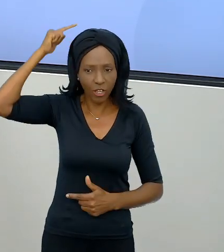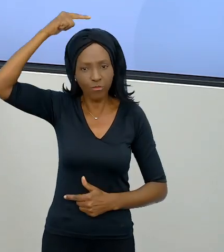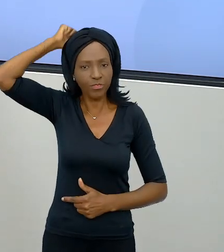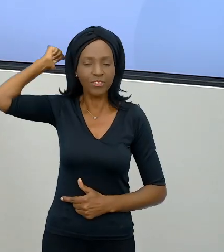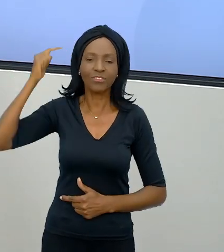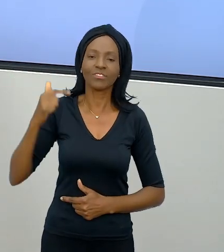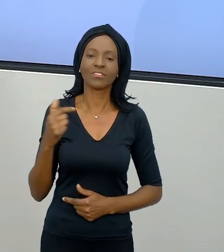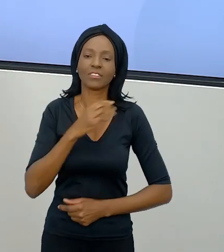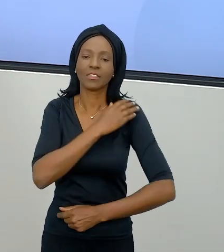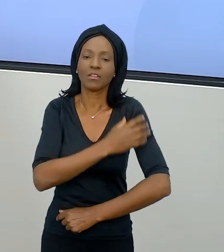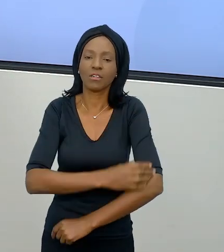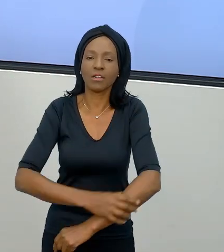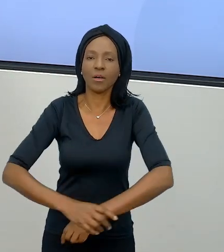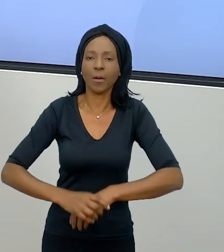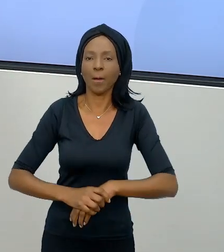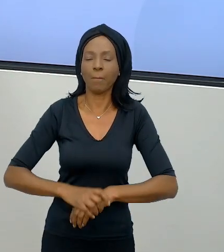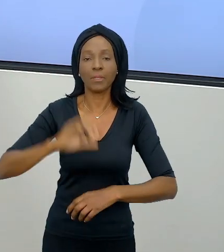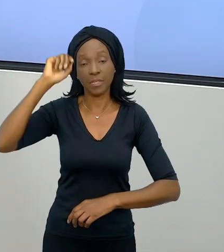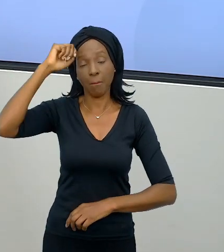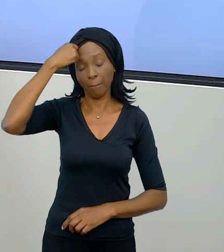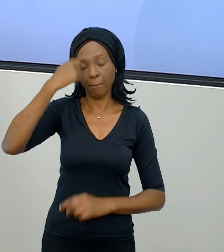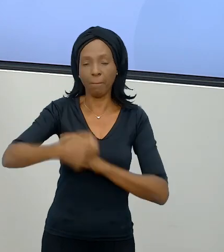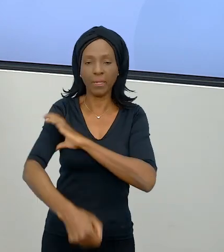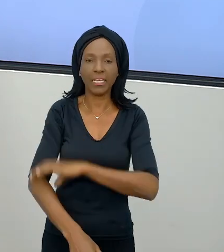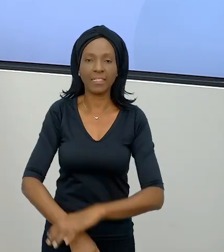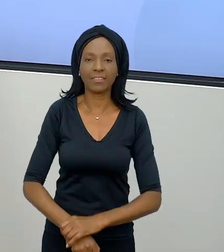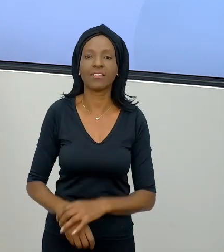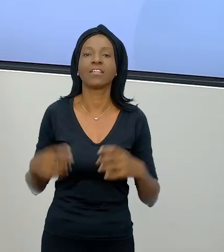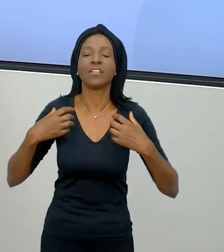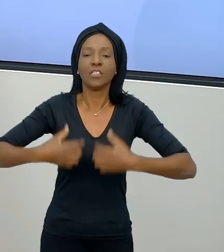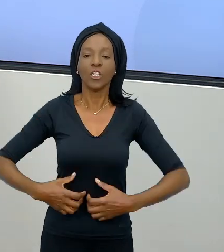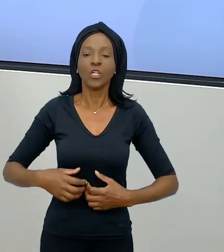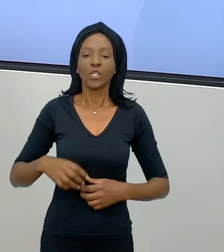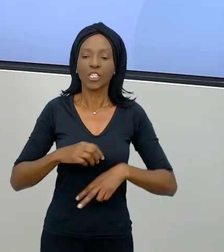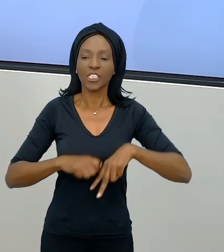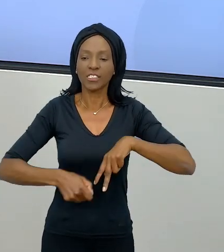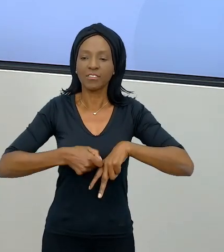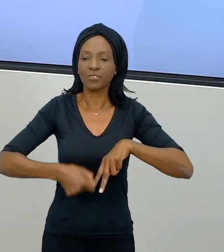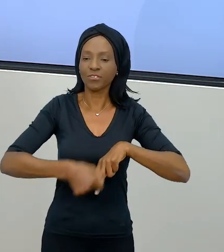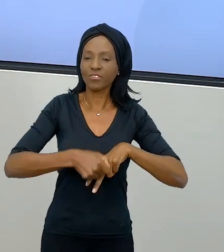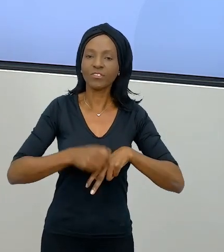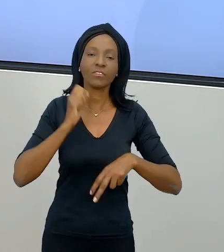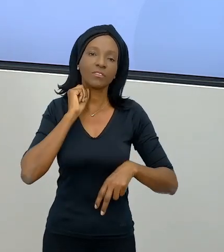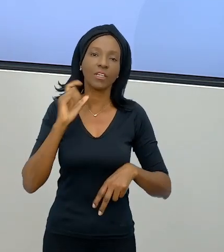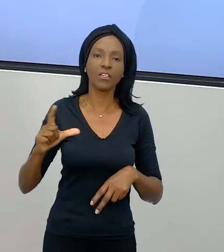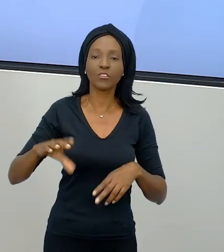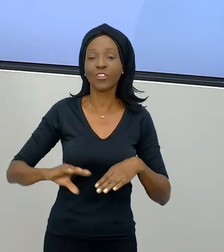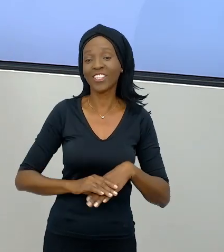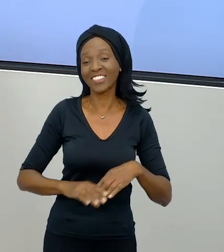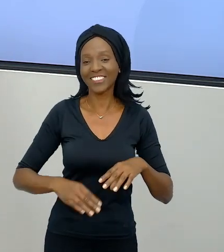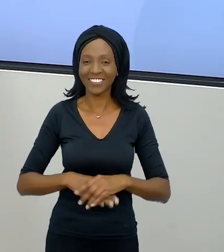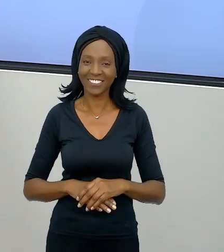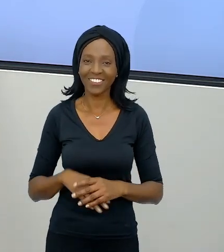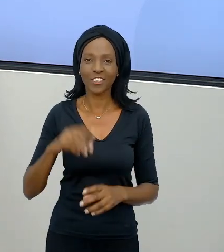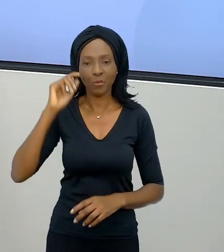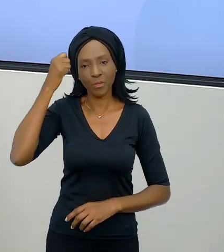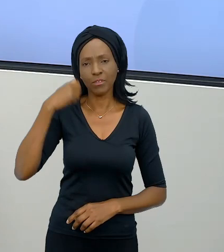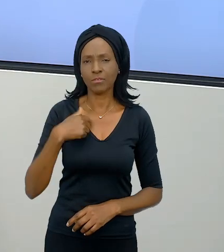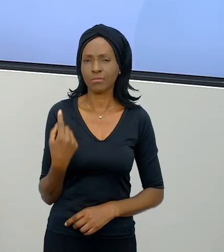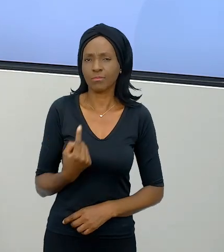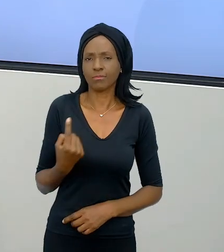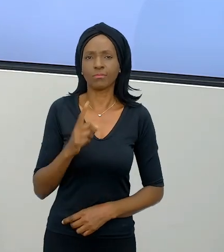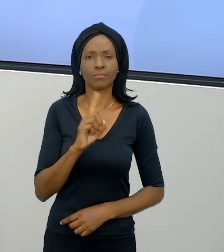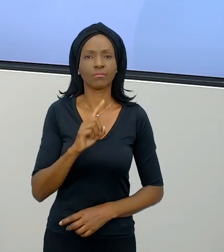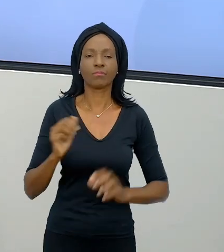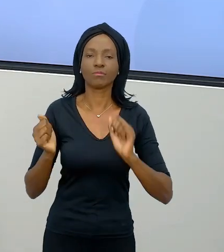manga longa por baixo preta, estou de calça jeans azul e um tênis preto. Mas eu não estou sozinho, estou aqui acompanhado